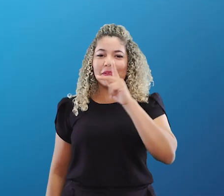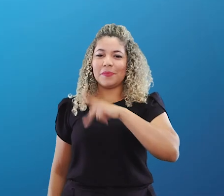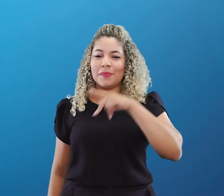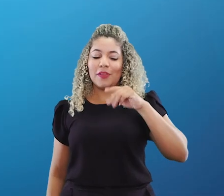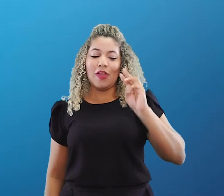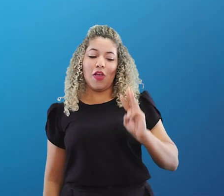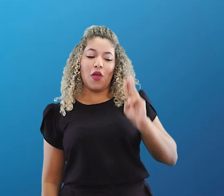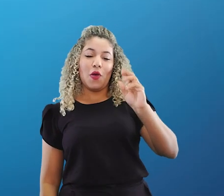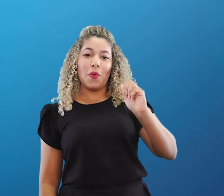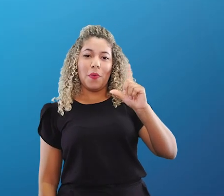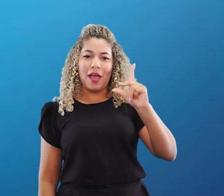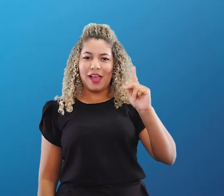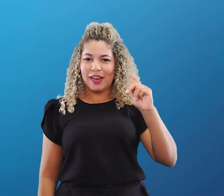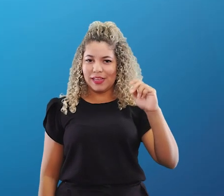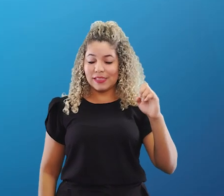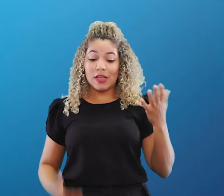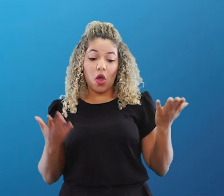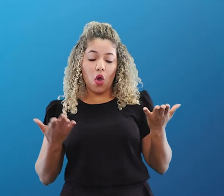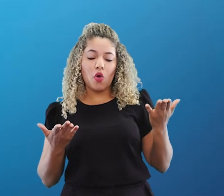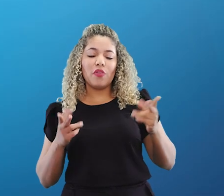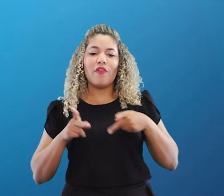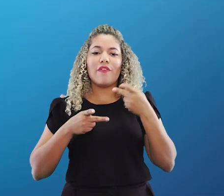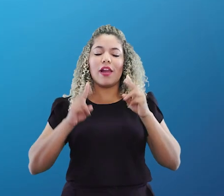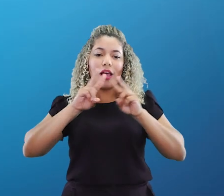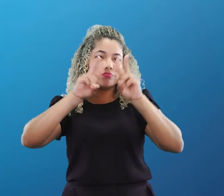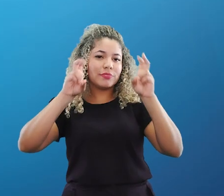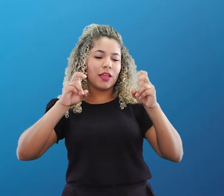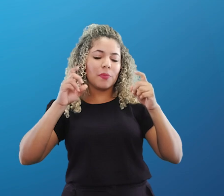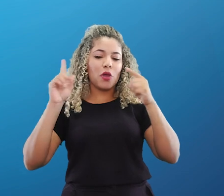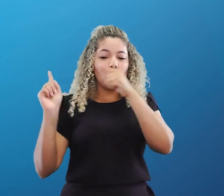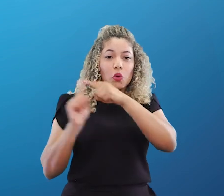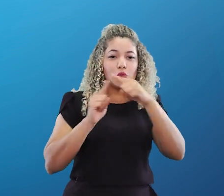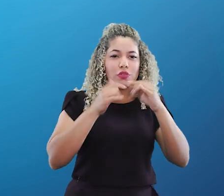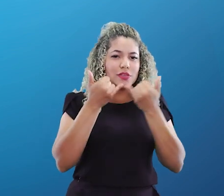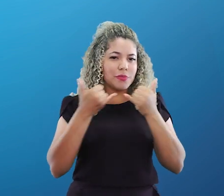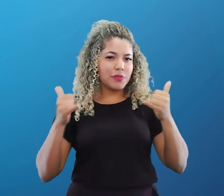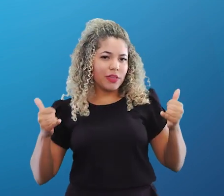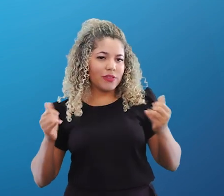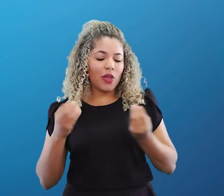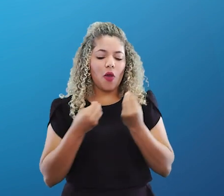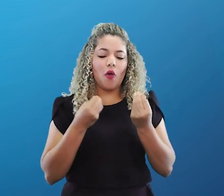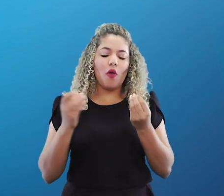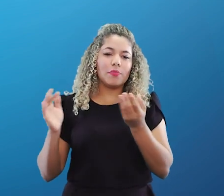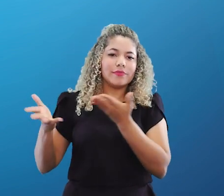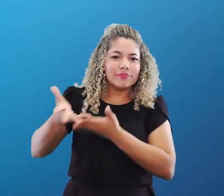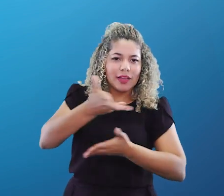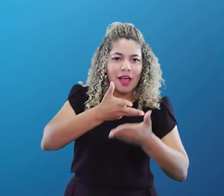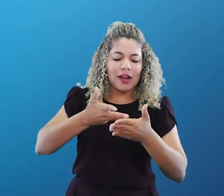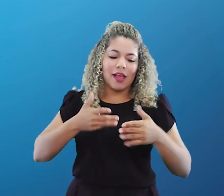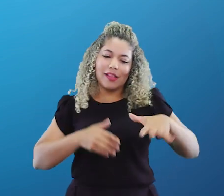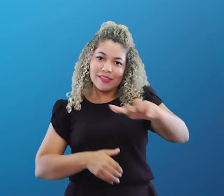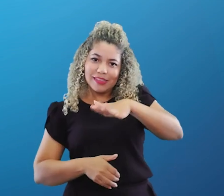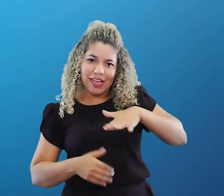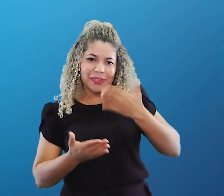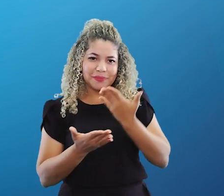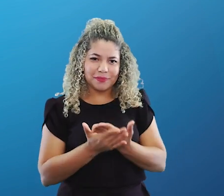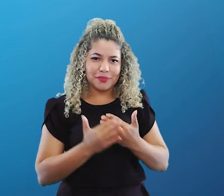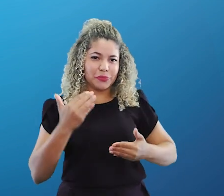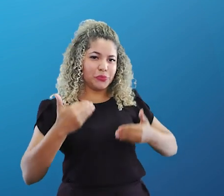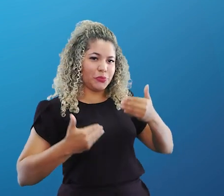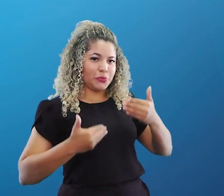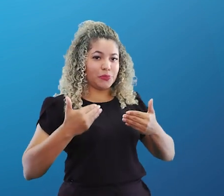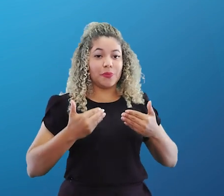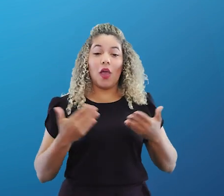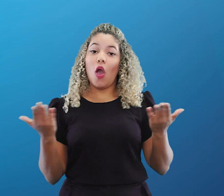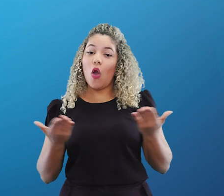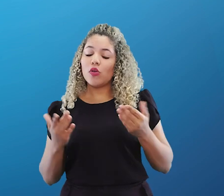sou o professor Alex Costa. Na sala de hoje vamos abordar os tipos de energia e como que isso está relacionado na robótica. Com